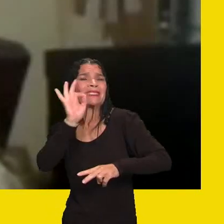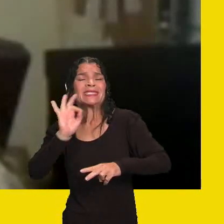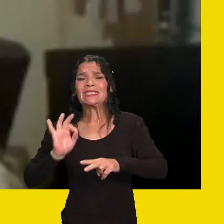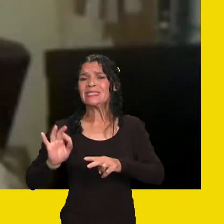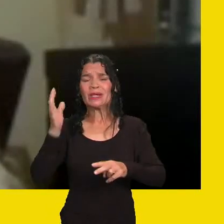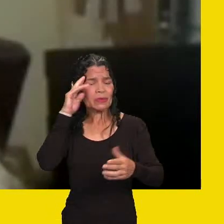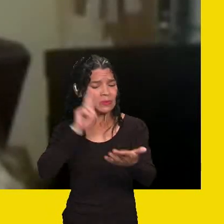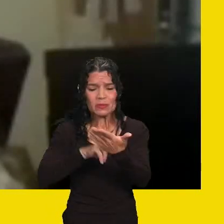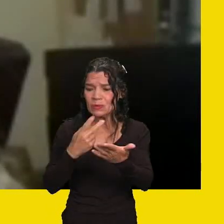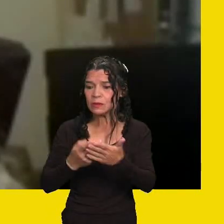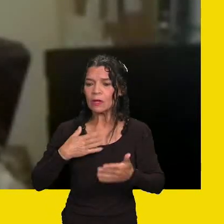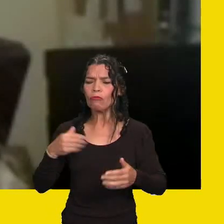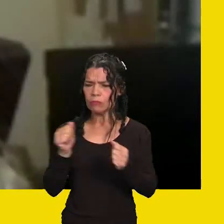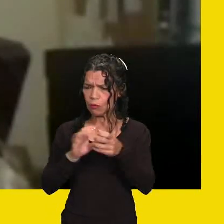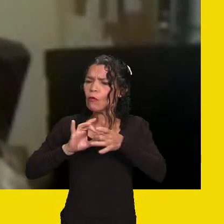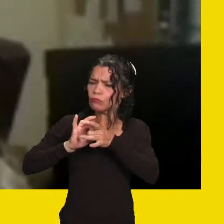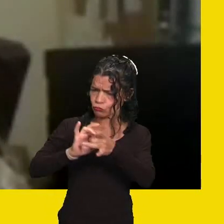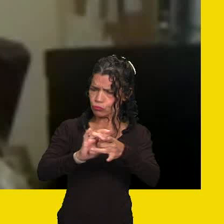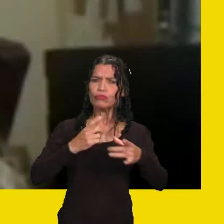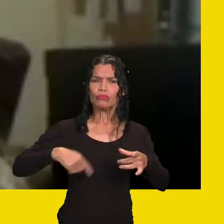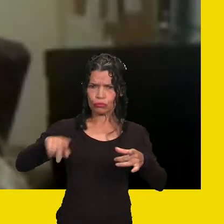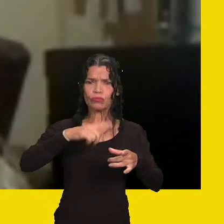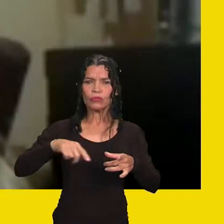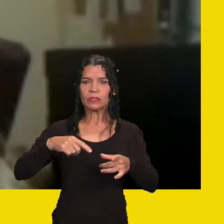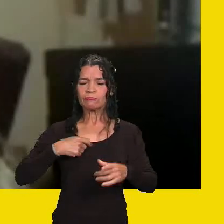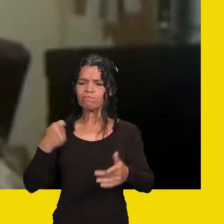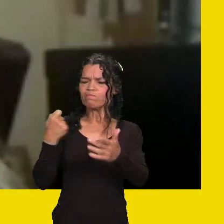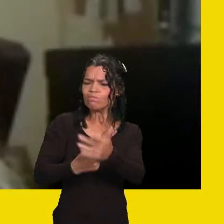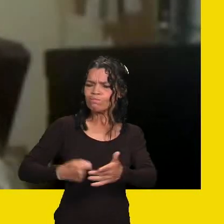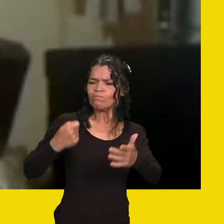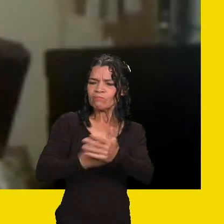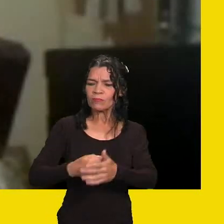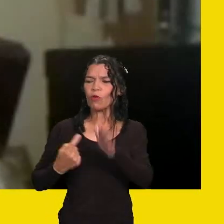fazer juntos. E ali a gente sentou, eu